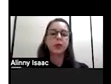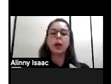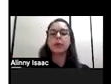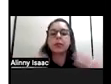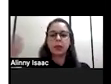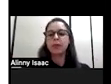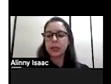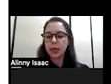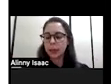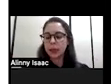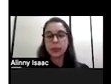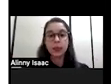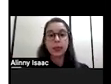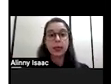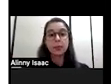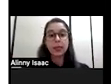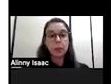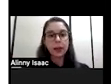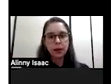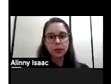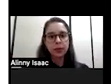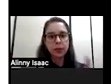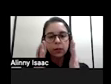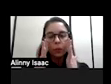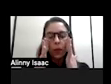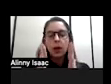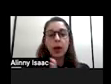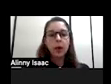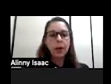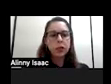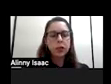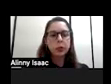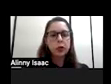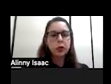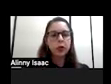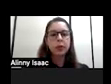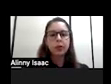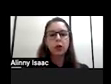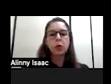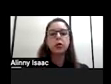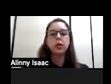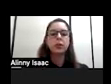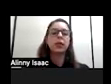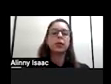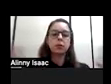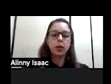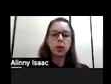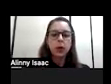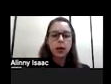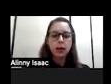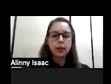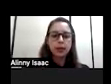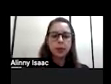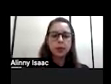filhotes, porque esses filhotes apresentavam exatamente esse mesmo padrão de alteração. Aqui é a imagem de imunistoquímica só mostrando essa